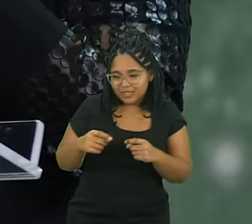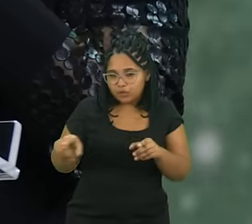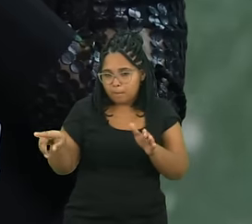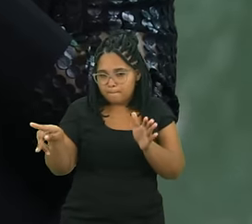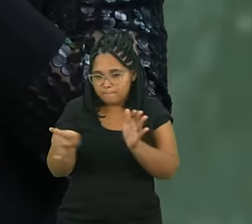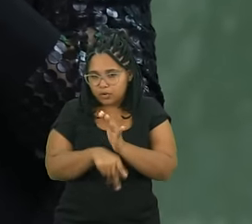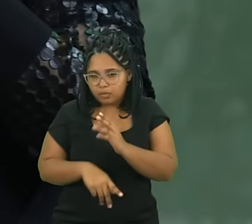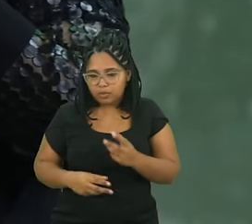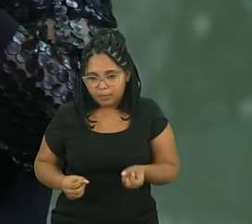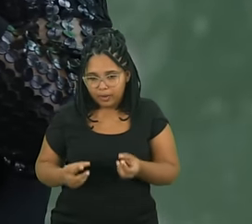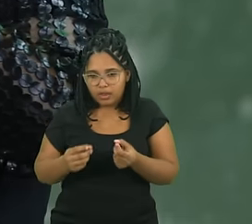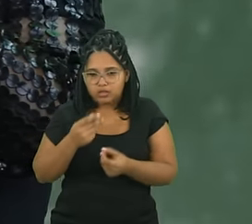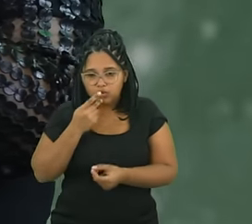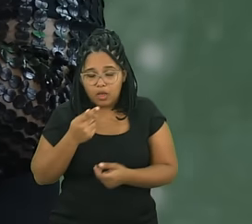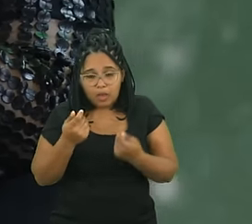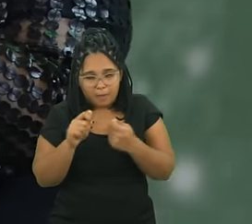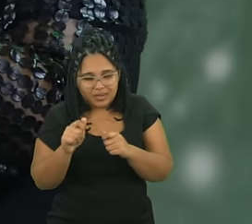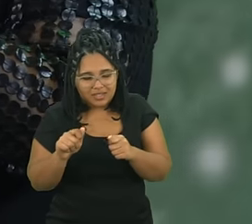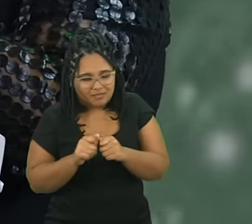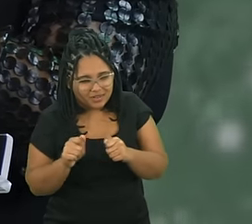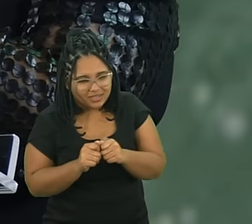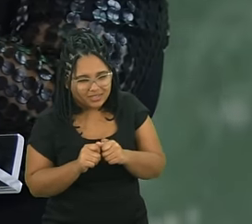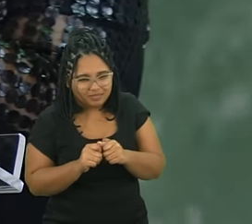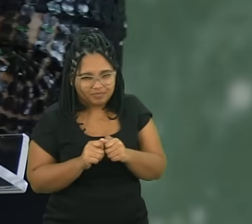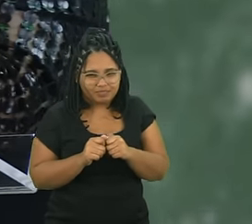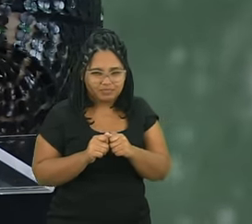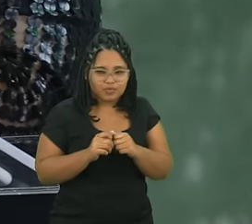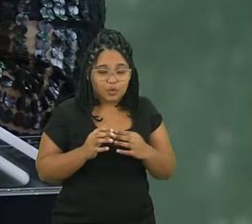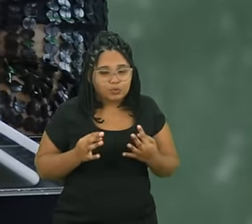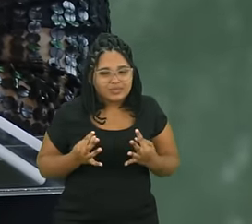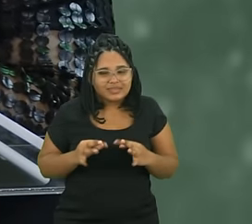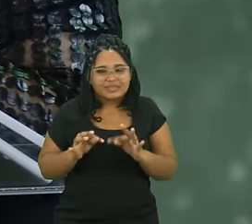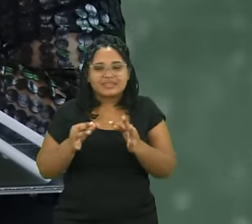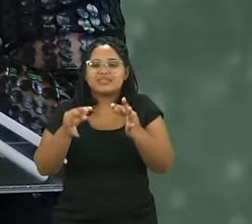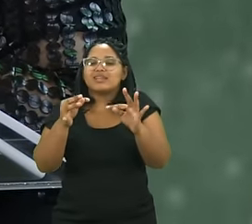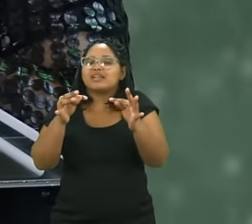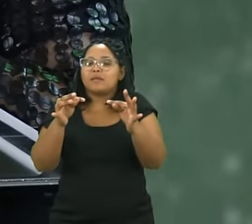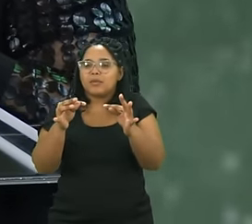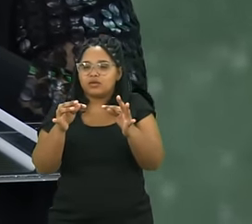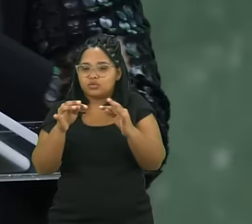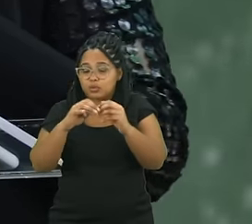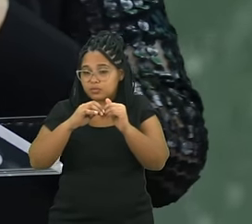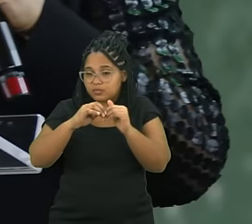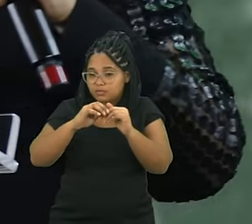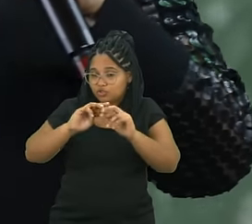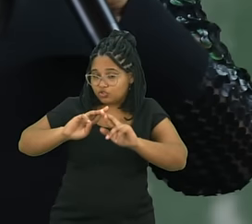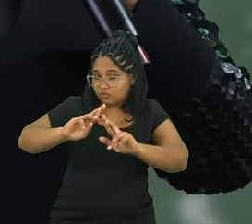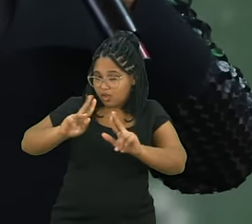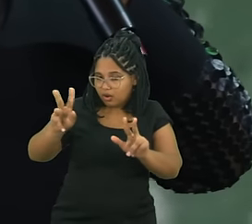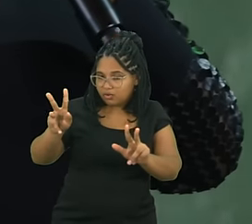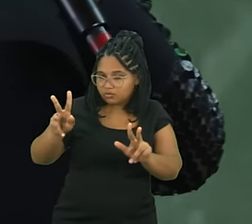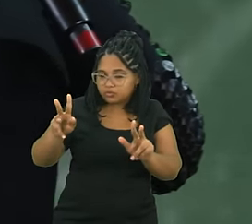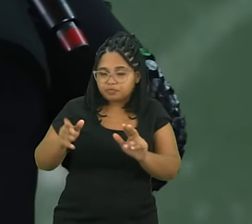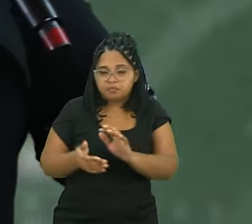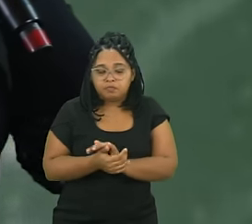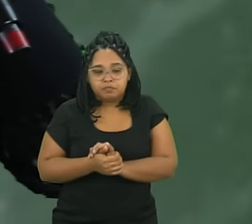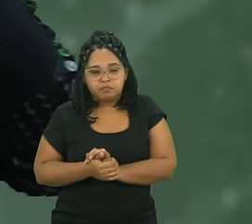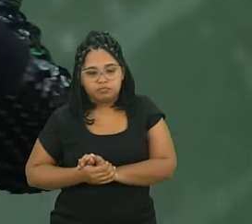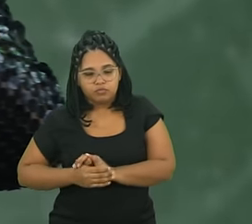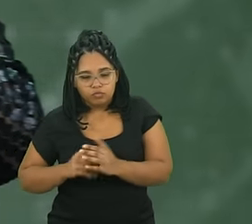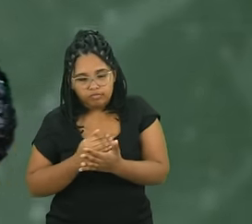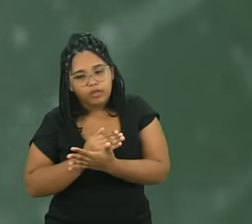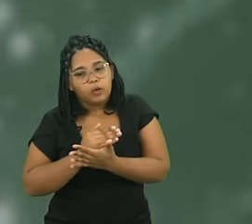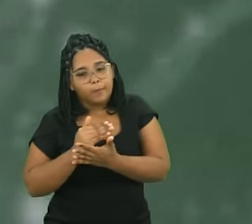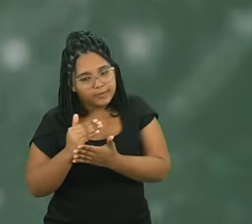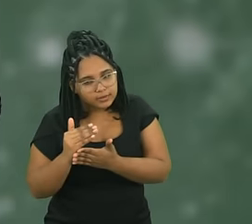uma imunoterapia, que é um recurso à parte da quimioterapia. E ali nós começamos a fazer